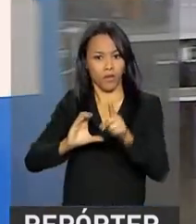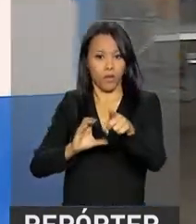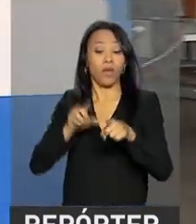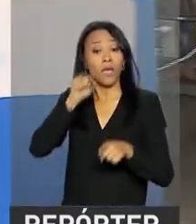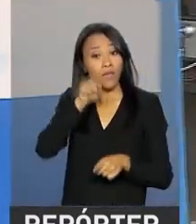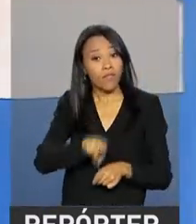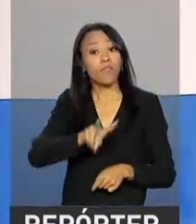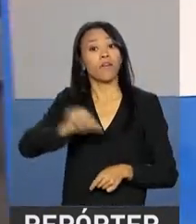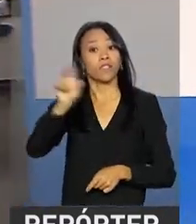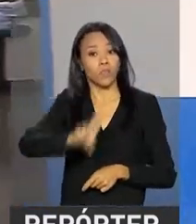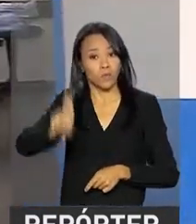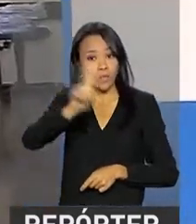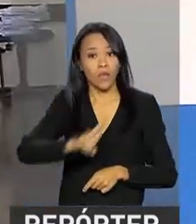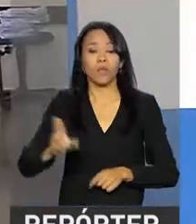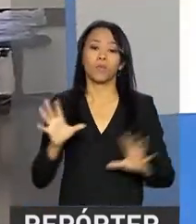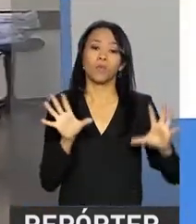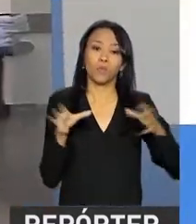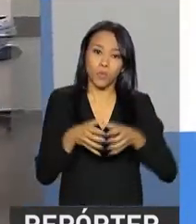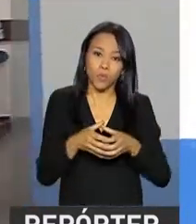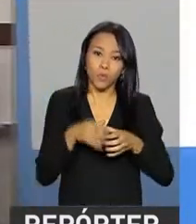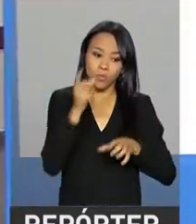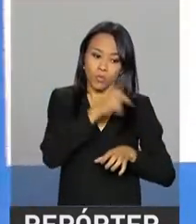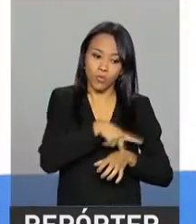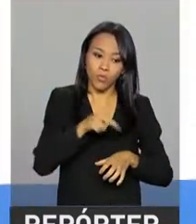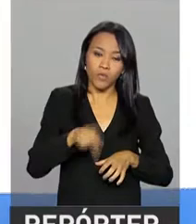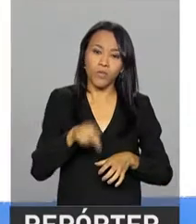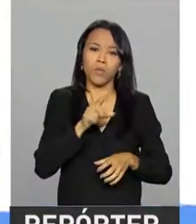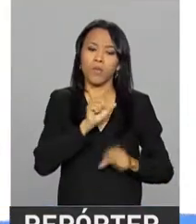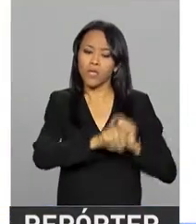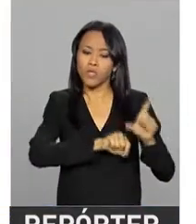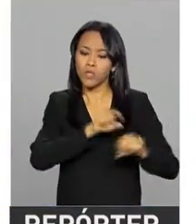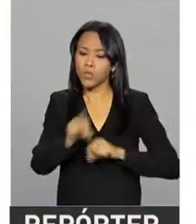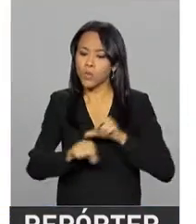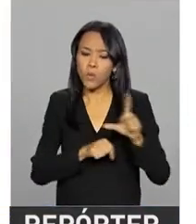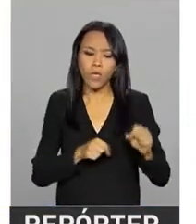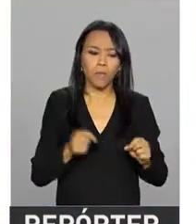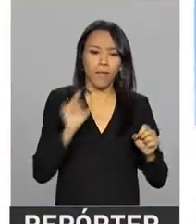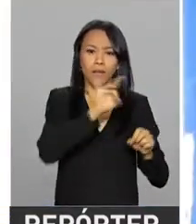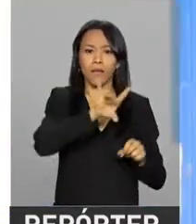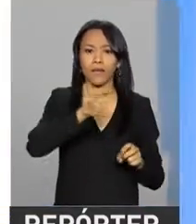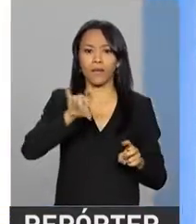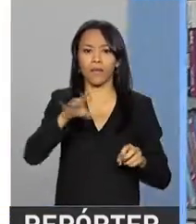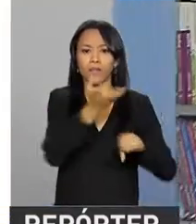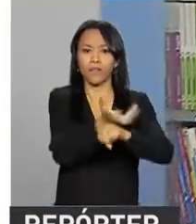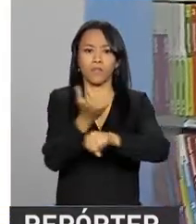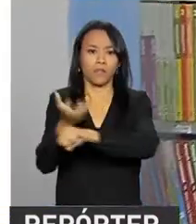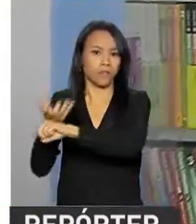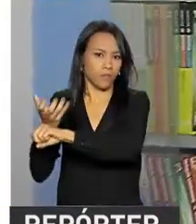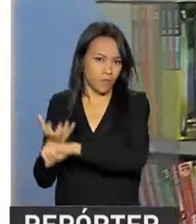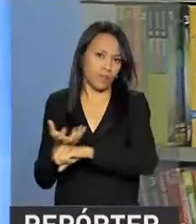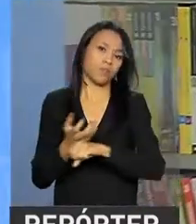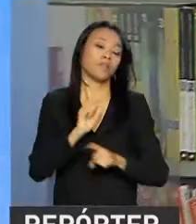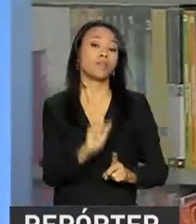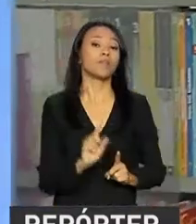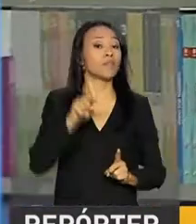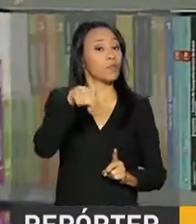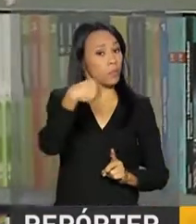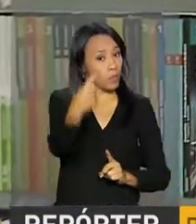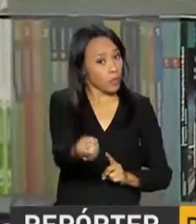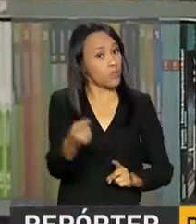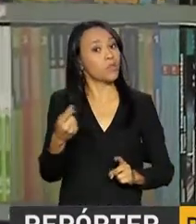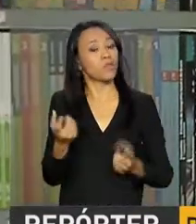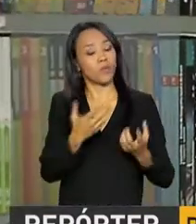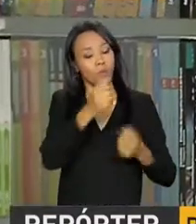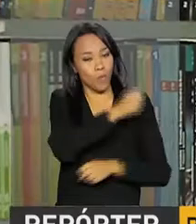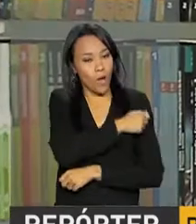vai ser usado pela equipe de professores na escolha das coleções adotadas para cada disciplina. E no início do próximo ano, o aluno